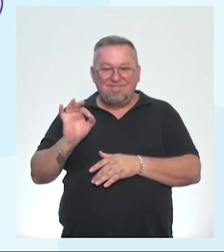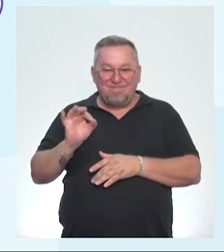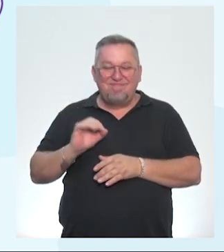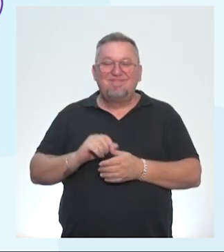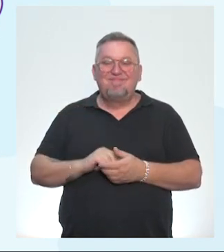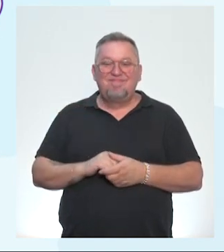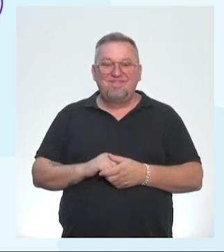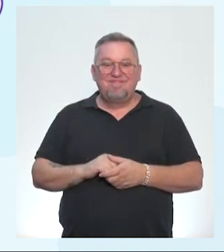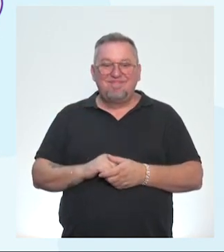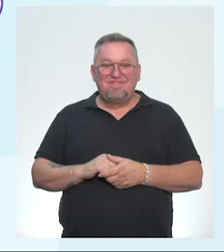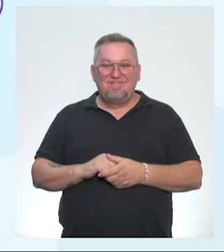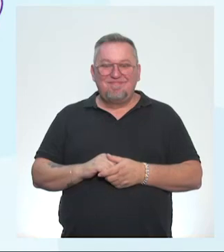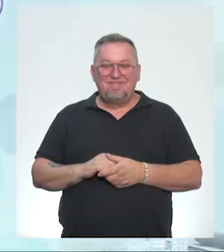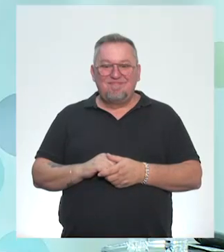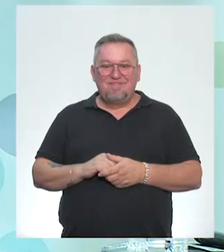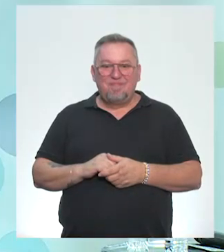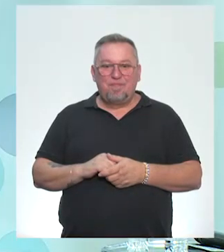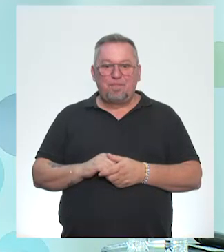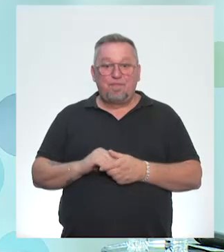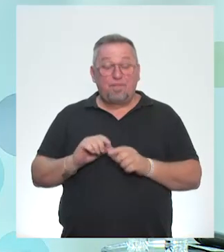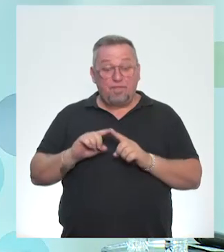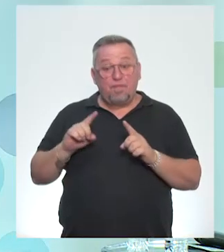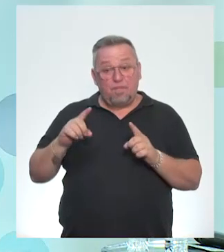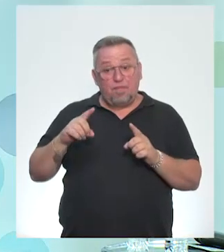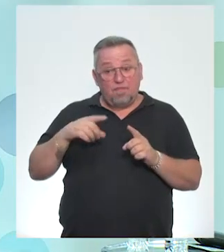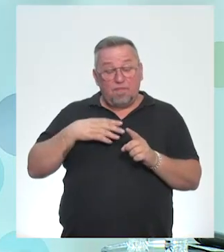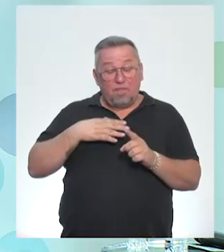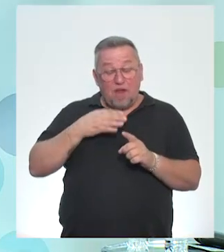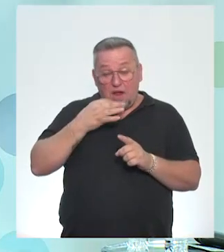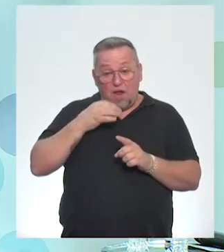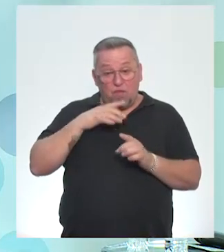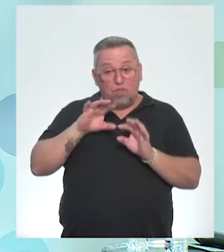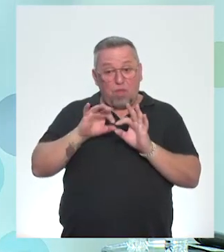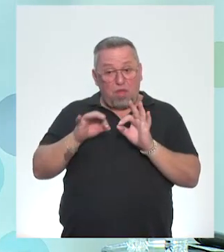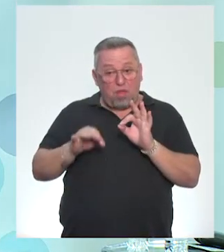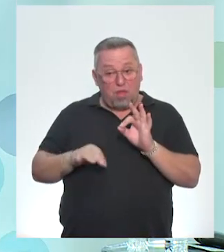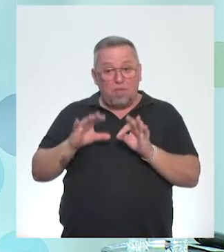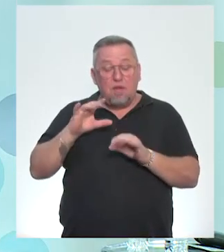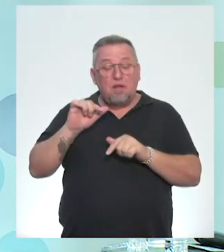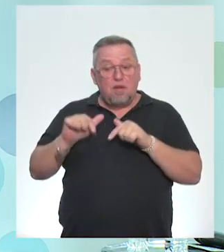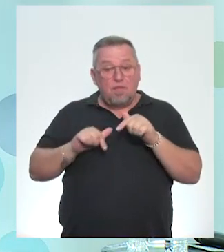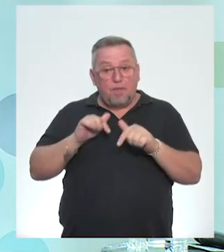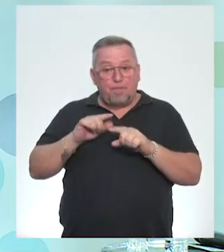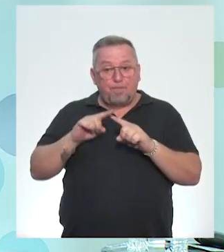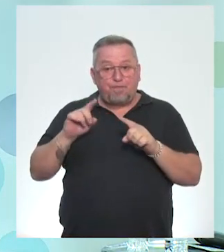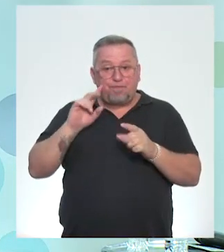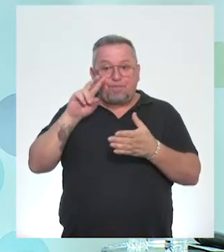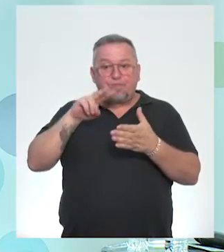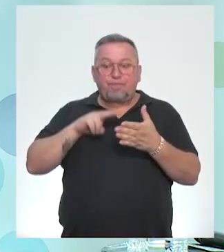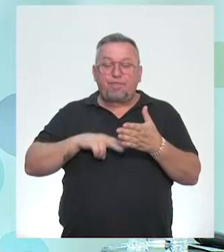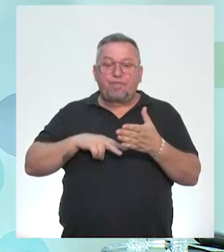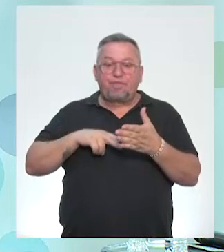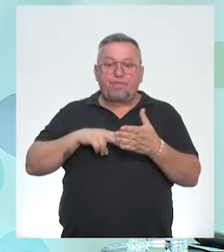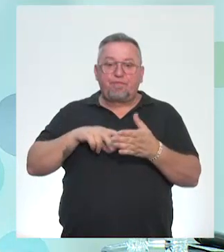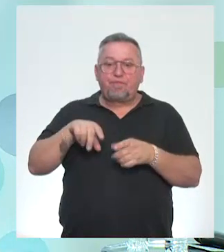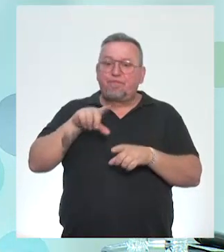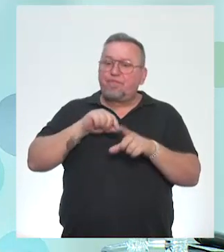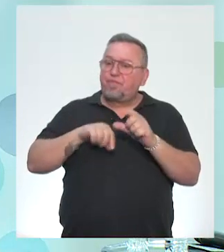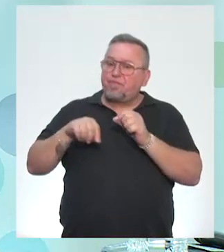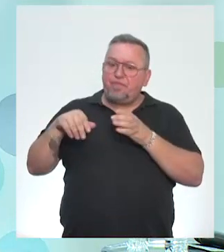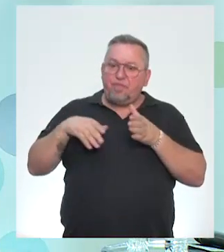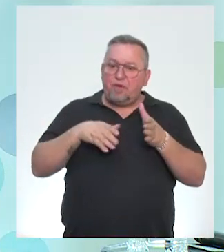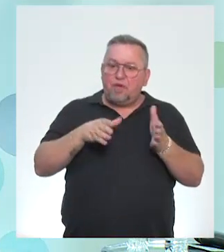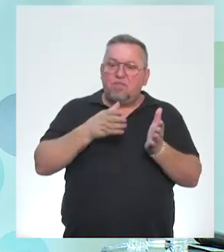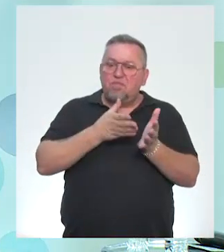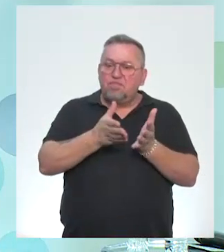R$1.050. Acho mais trabalhoso, pessoalmente. Então, a ideia, o que é? Que você leia com atenção e escolha o caminho que você